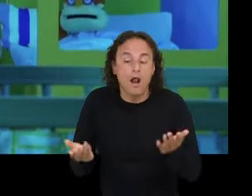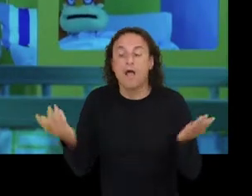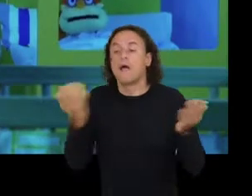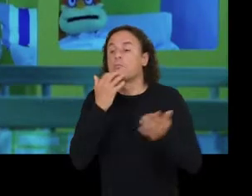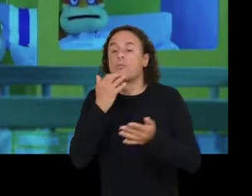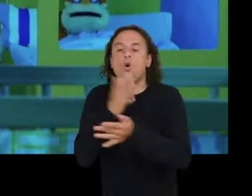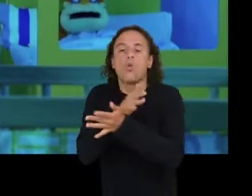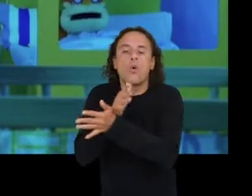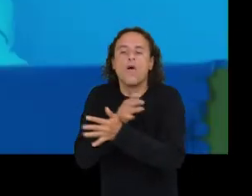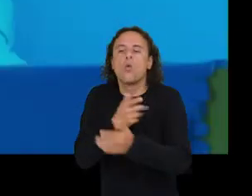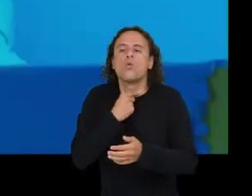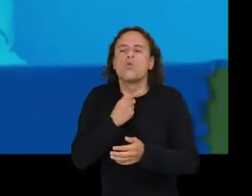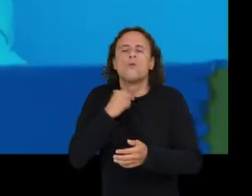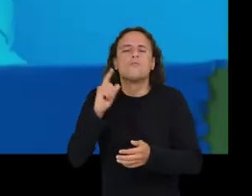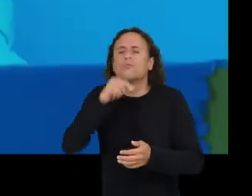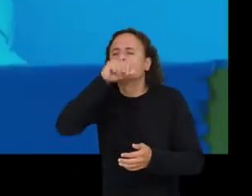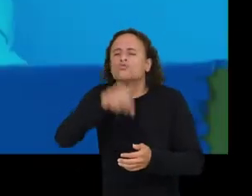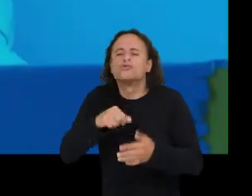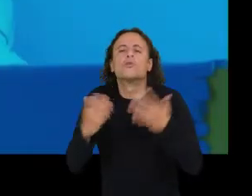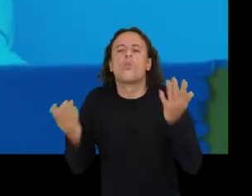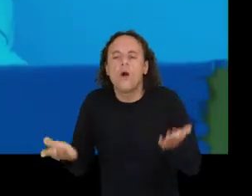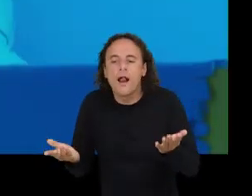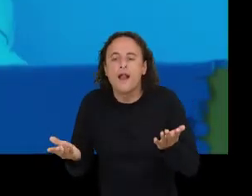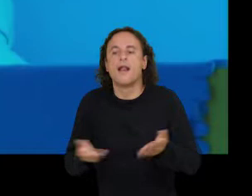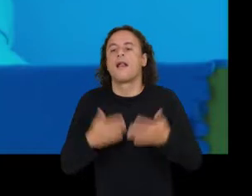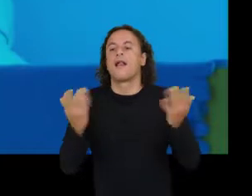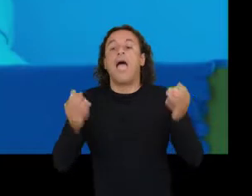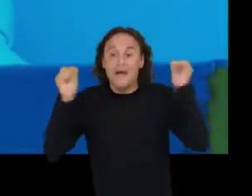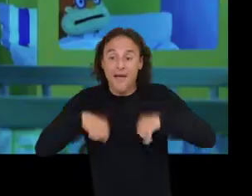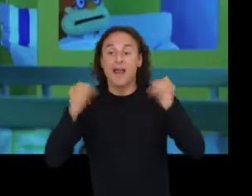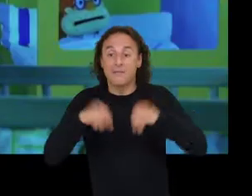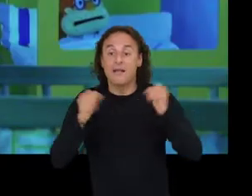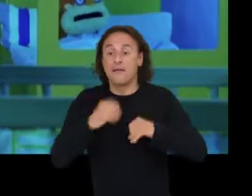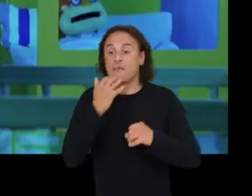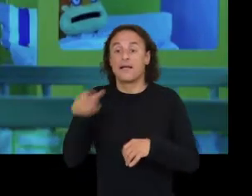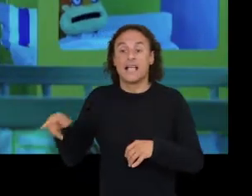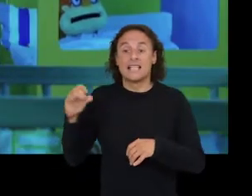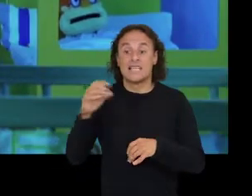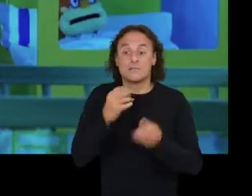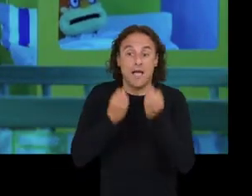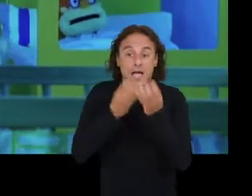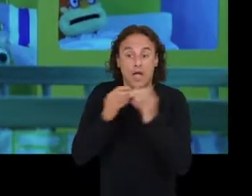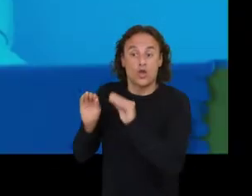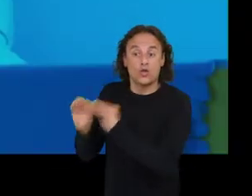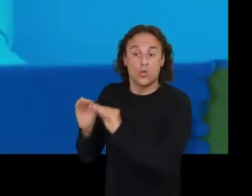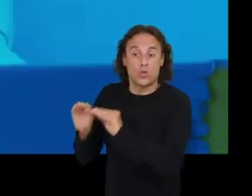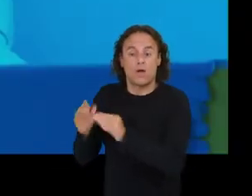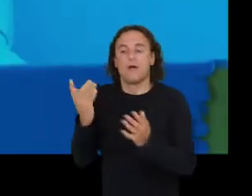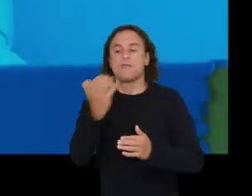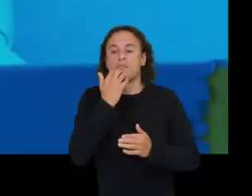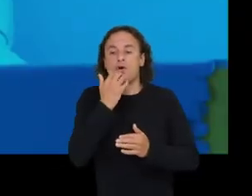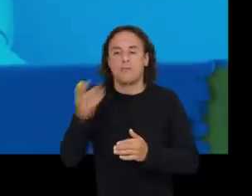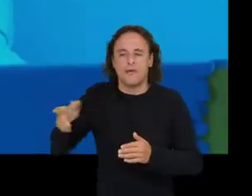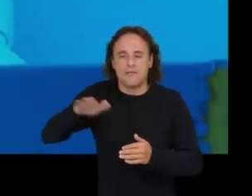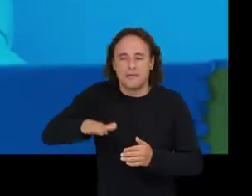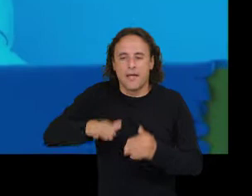noso xoguete preferido. Ai, vale, vale. Pois contamos cousas de Chispa. Como xoga a pelota, como cheira